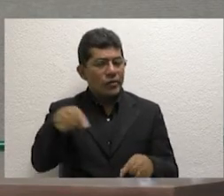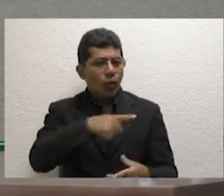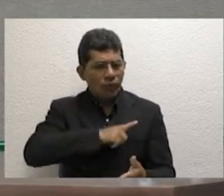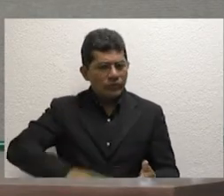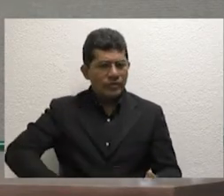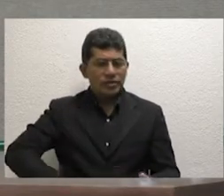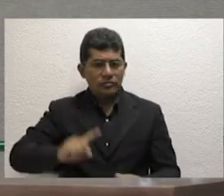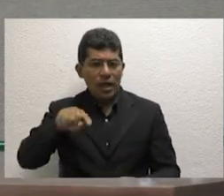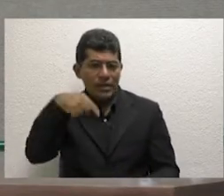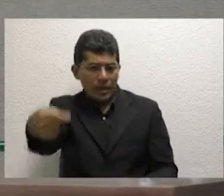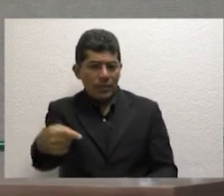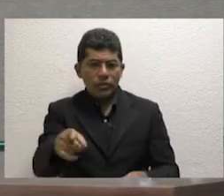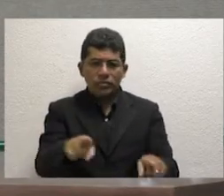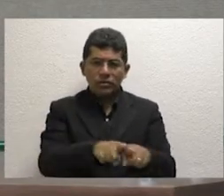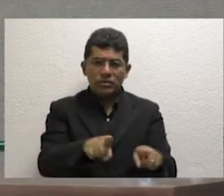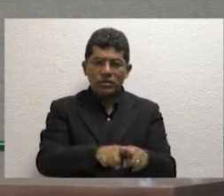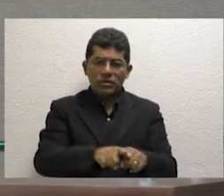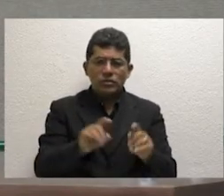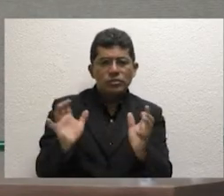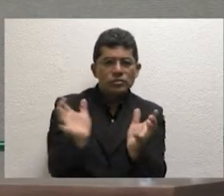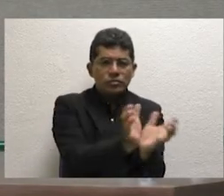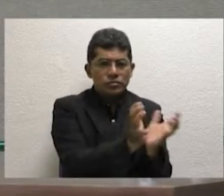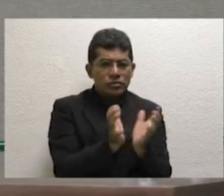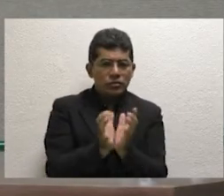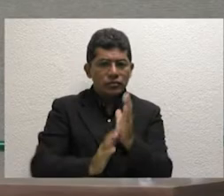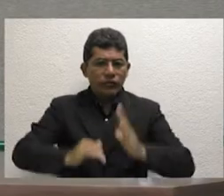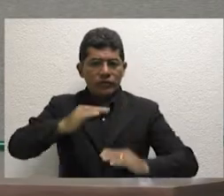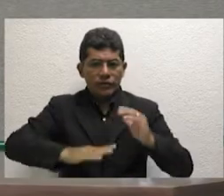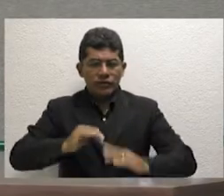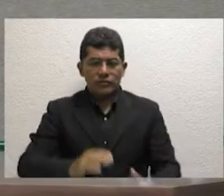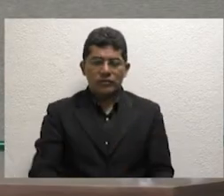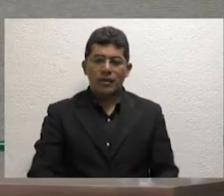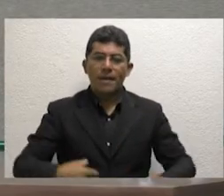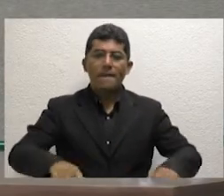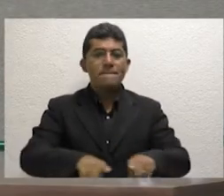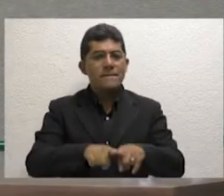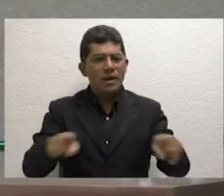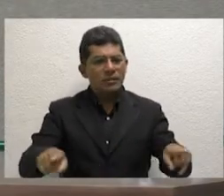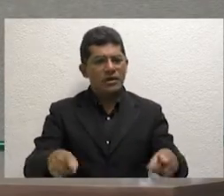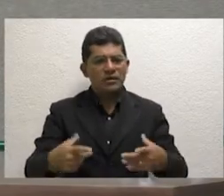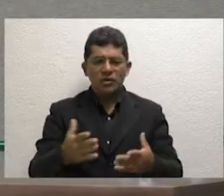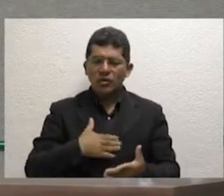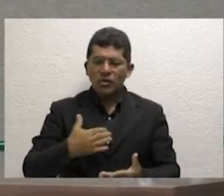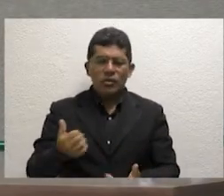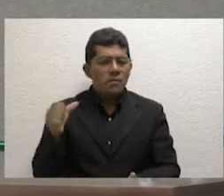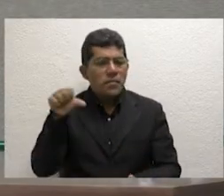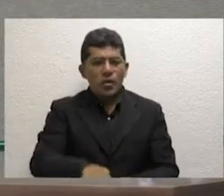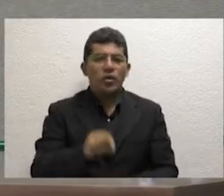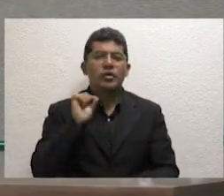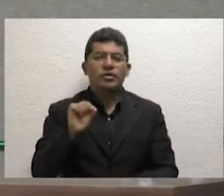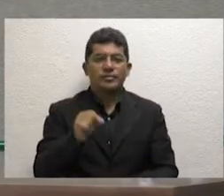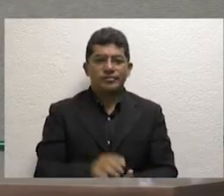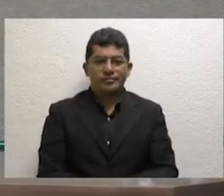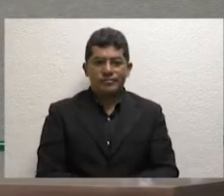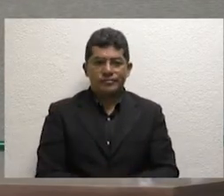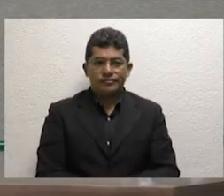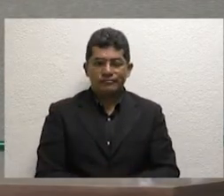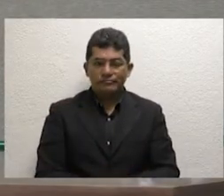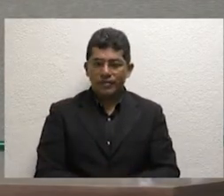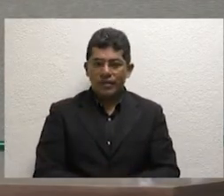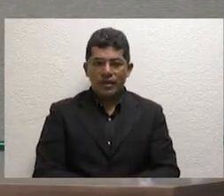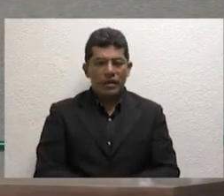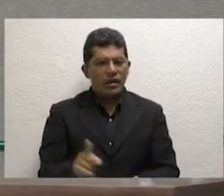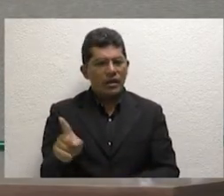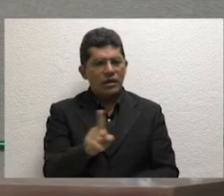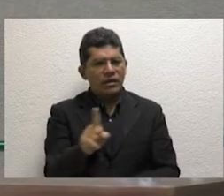debocha das categorias, mas mais afrontoso, senhoras e senhores, é não